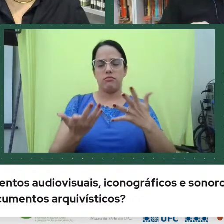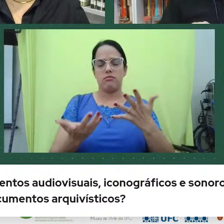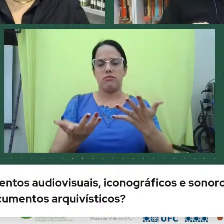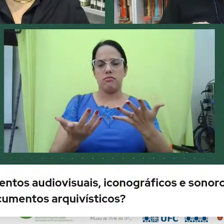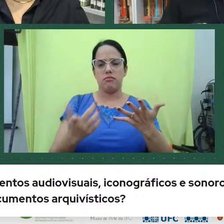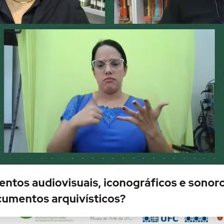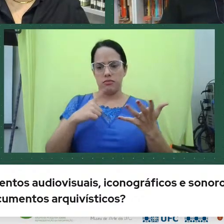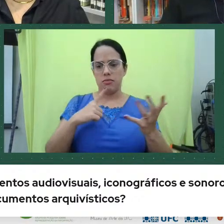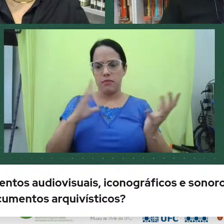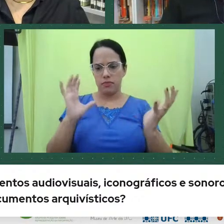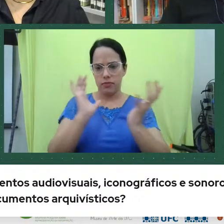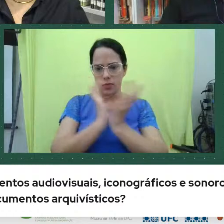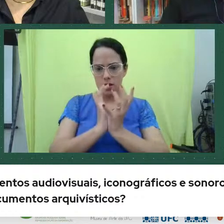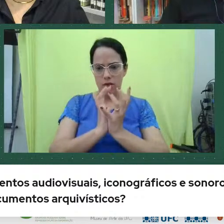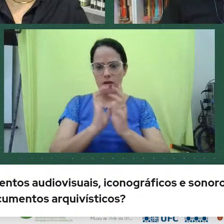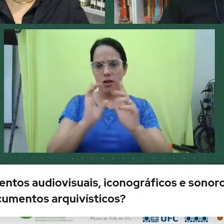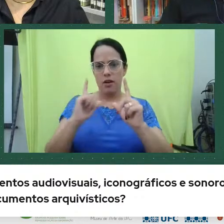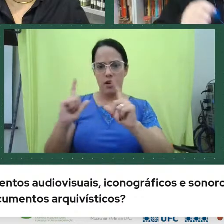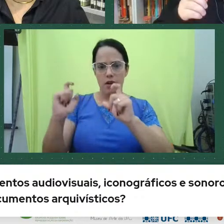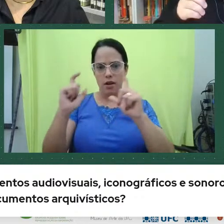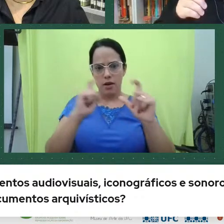classifica a fotografia por sua função?